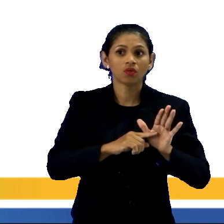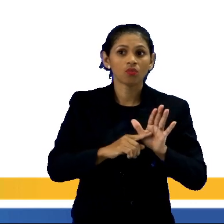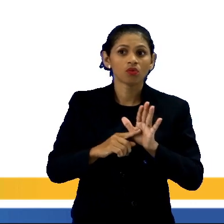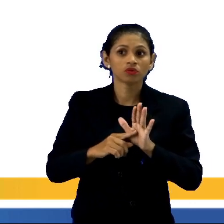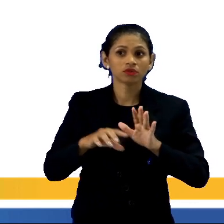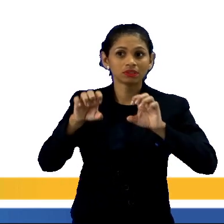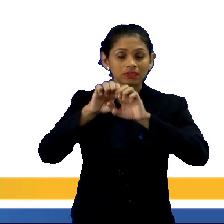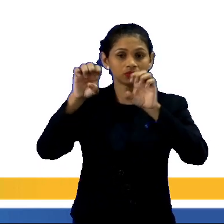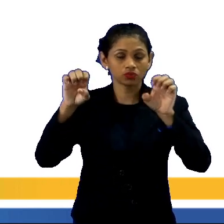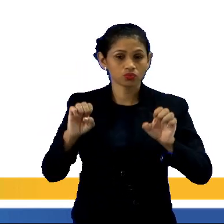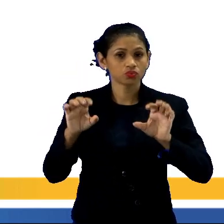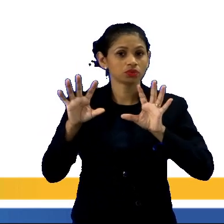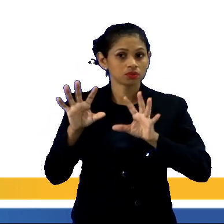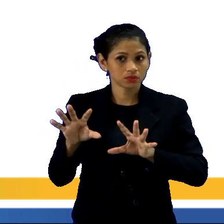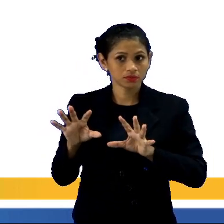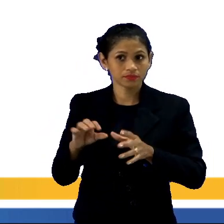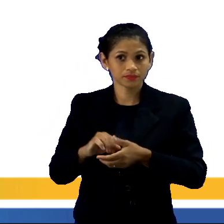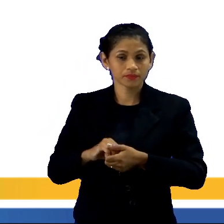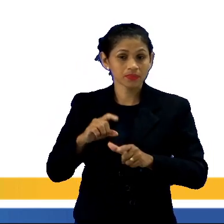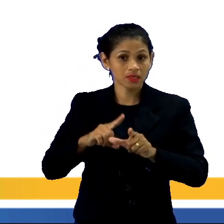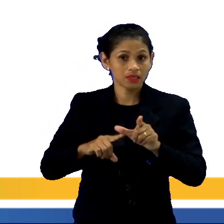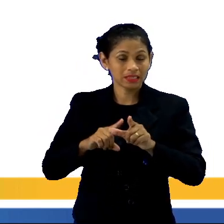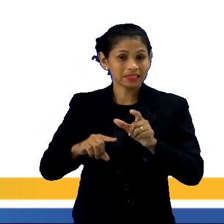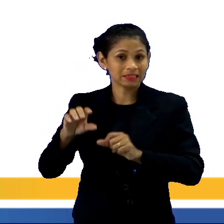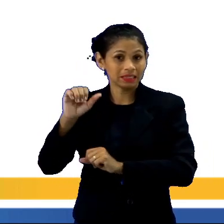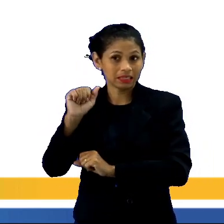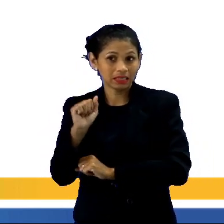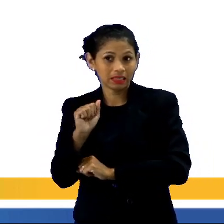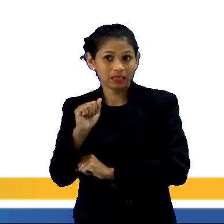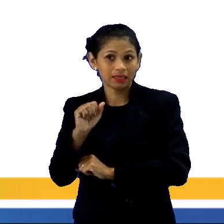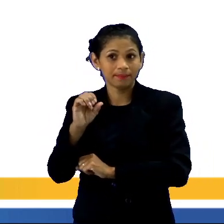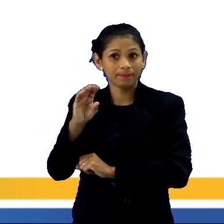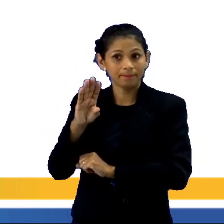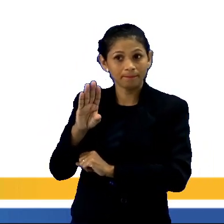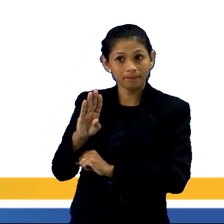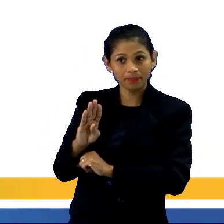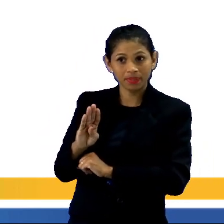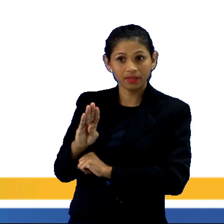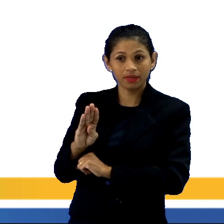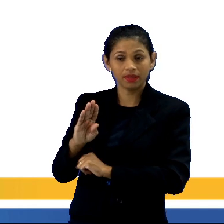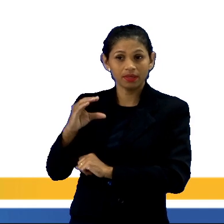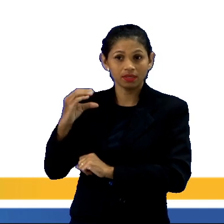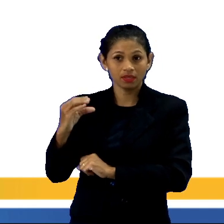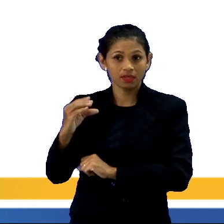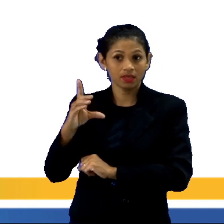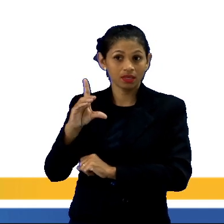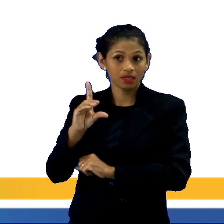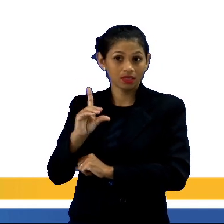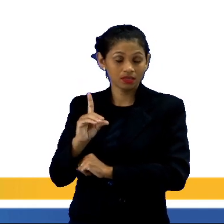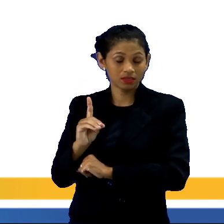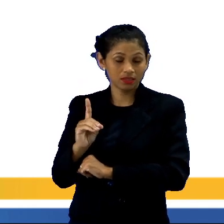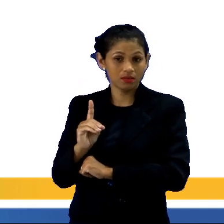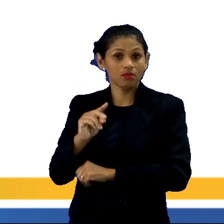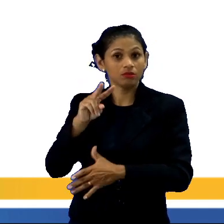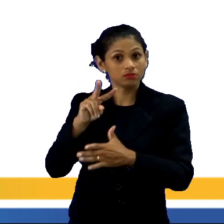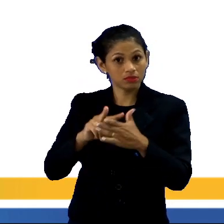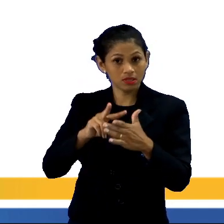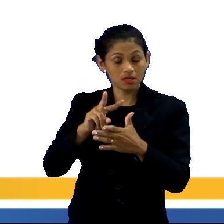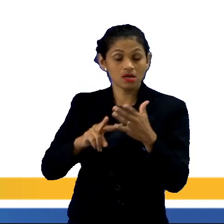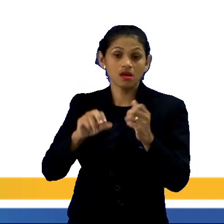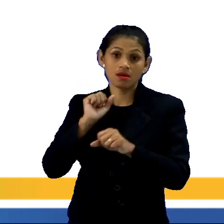audição e olfação. Letra B, visão e audição. Letra C, olfação e